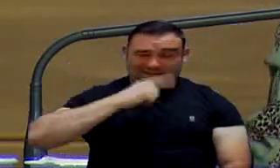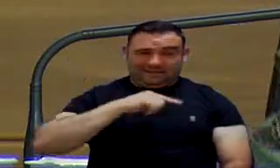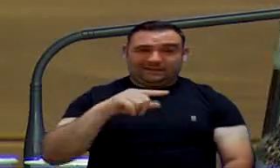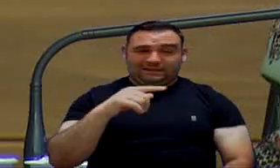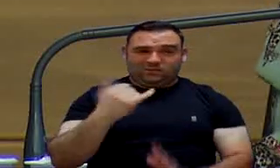de legalização